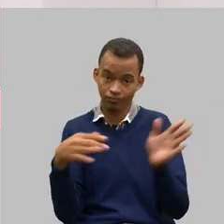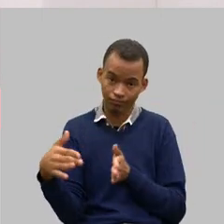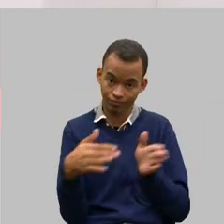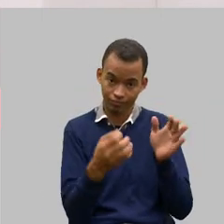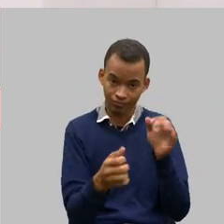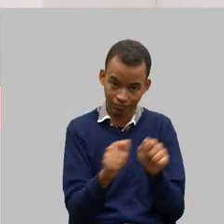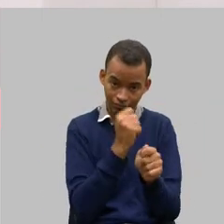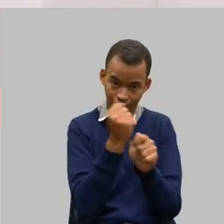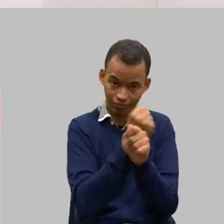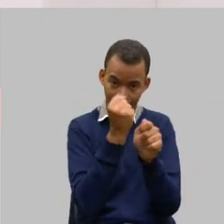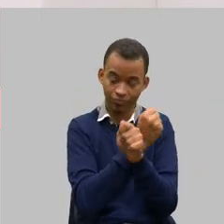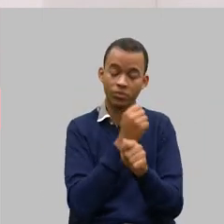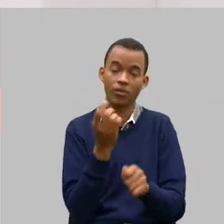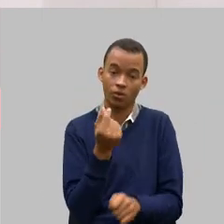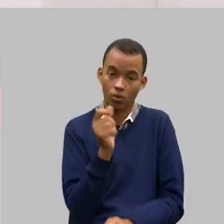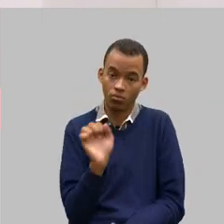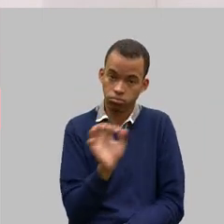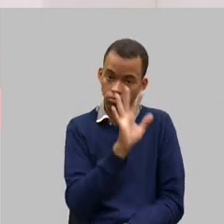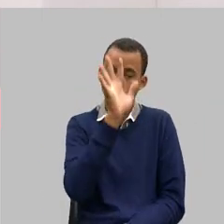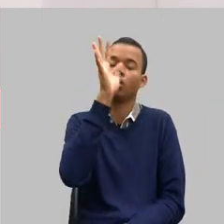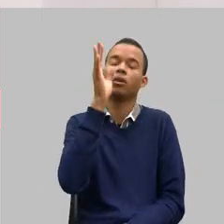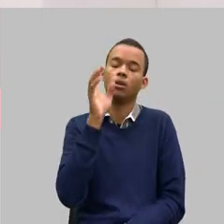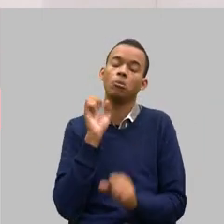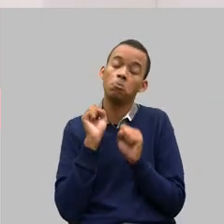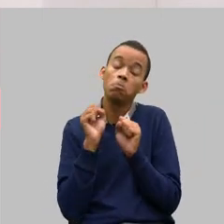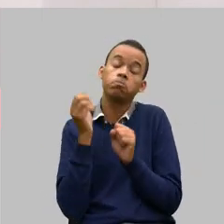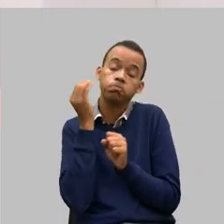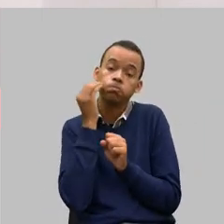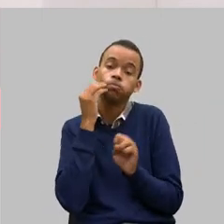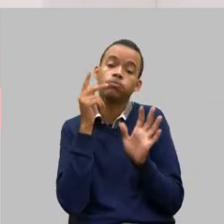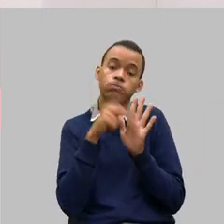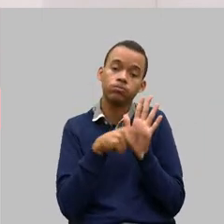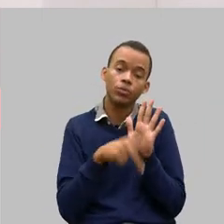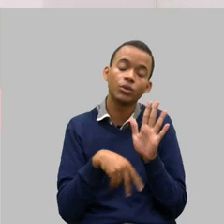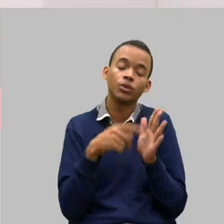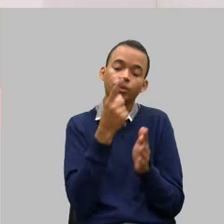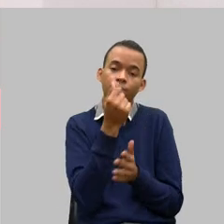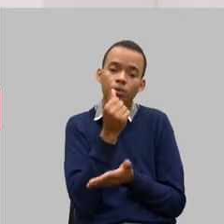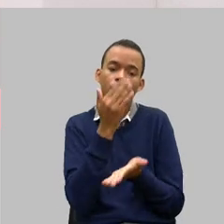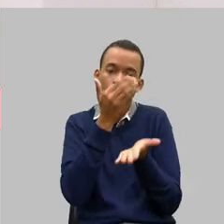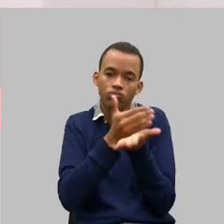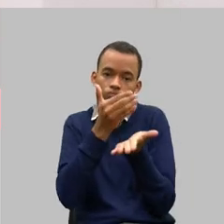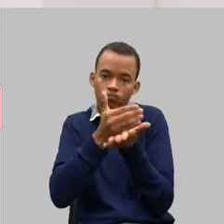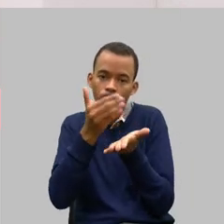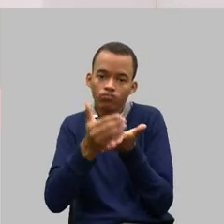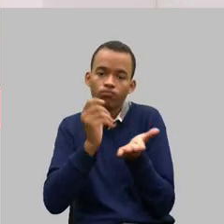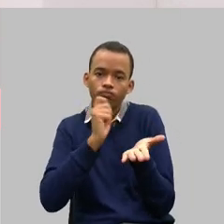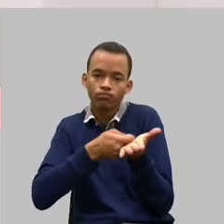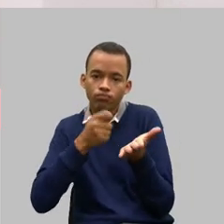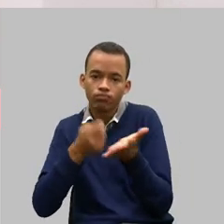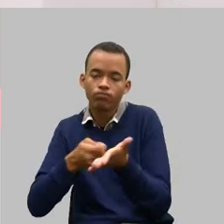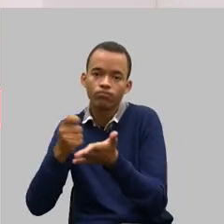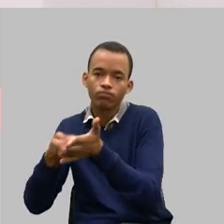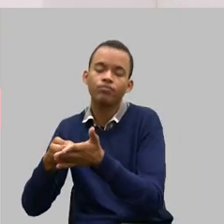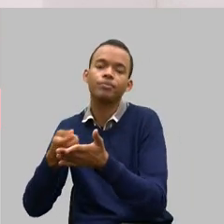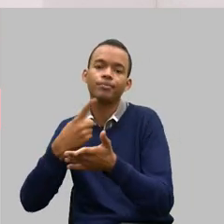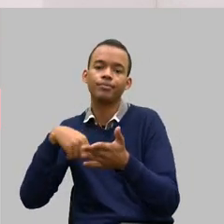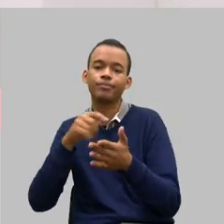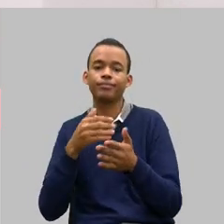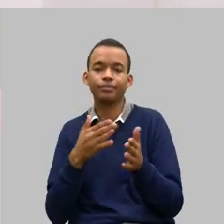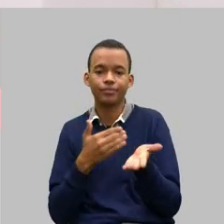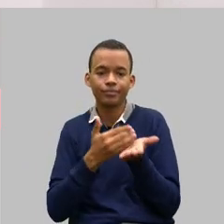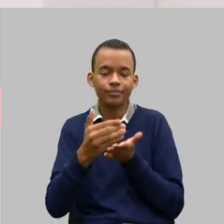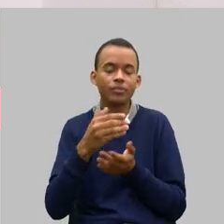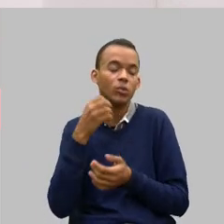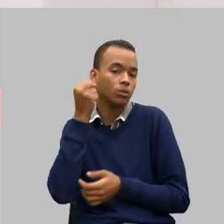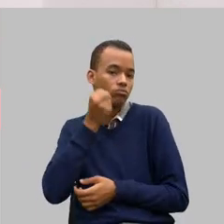seja fracionado esse projeto para que a gente possa ir aportando né seja do Senador Rodrigo